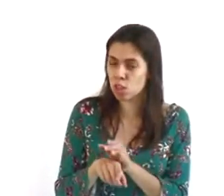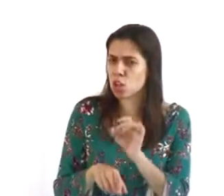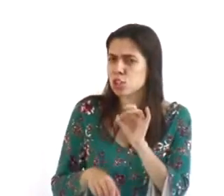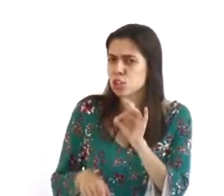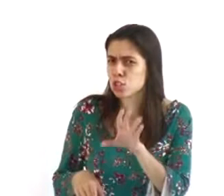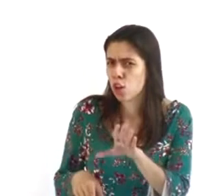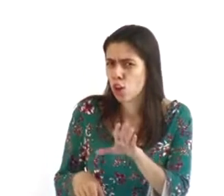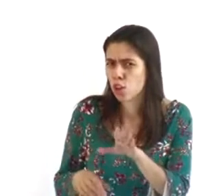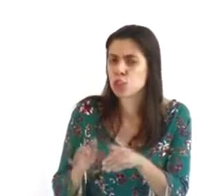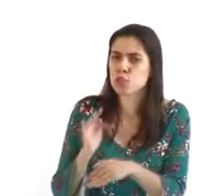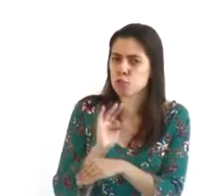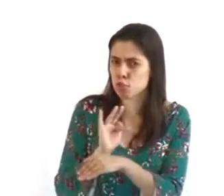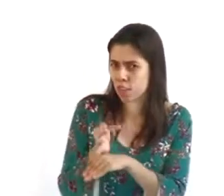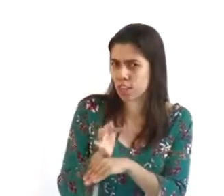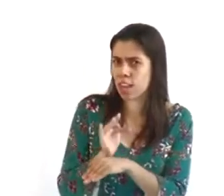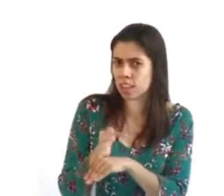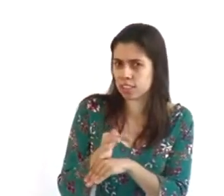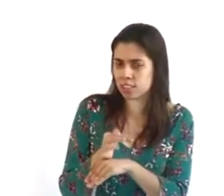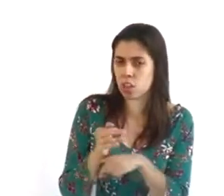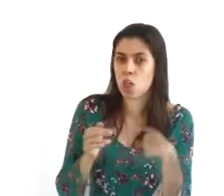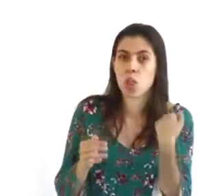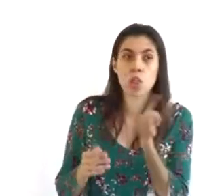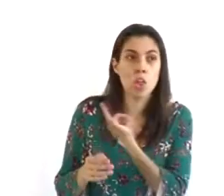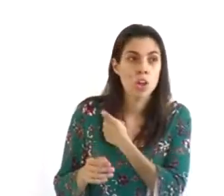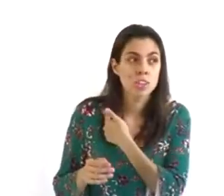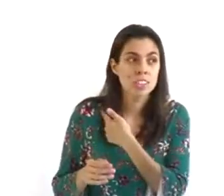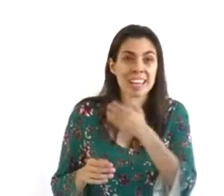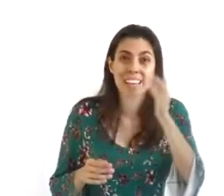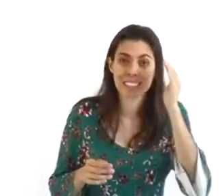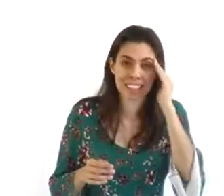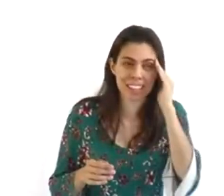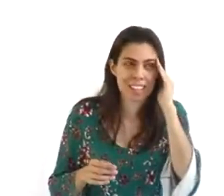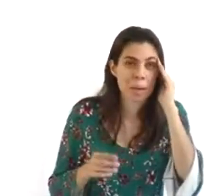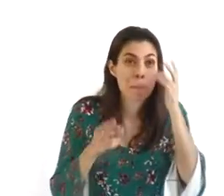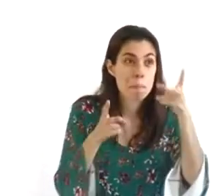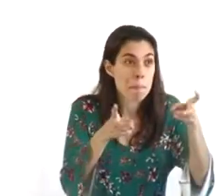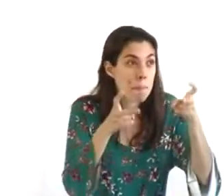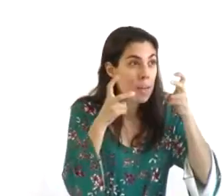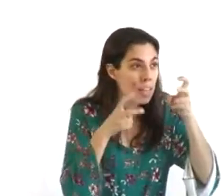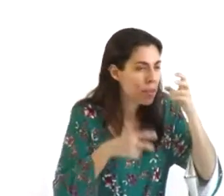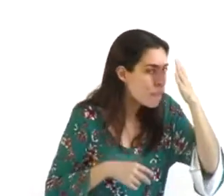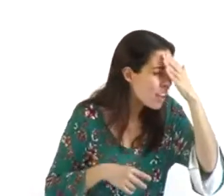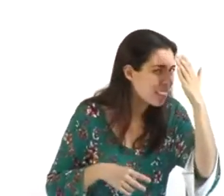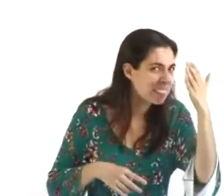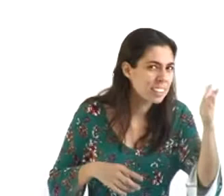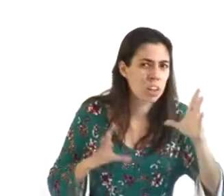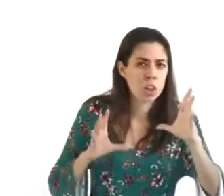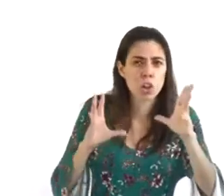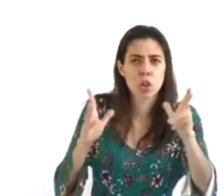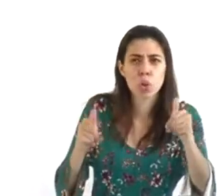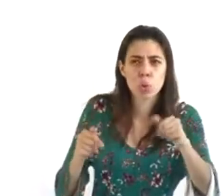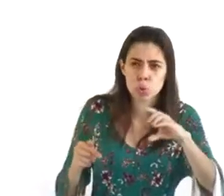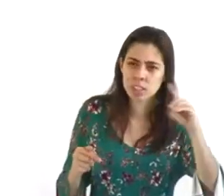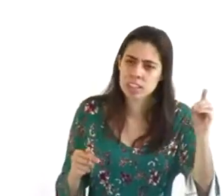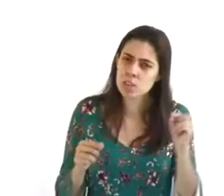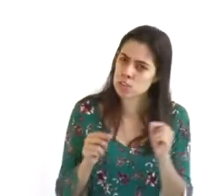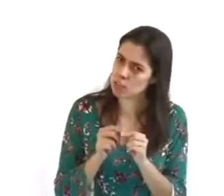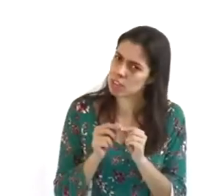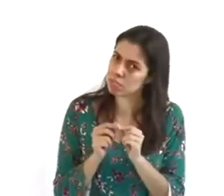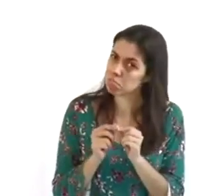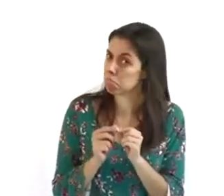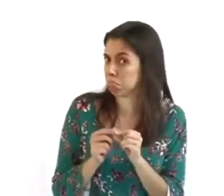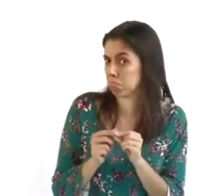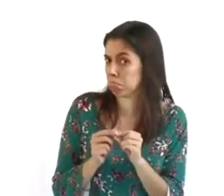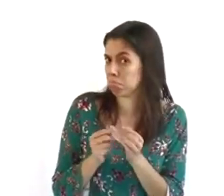quinta-feira de novembro que nós devemos reconhecer tudo o que Deus tem feito por nós? Será que nesta manhã, quando estamos tendo um